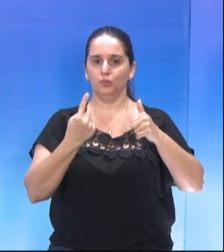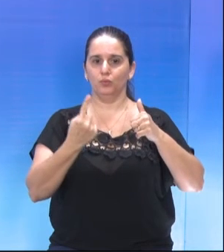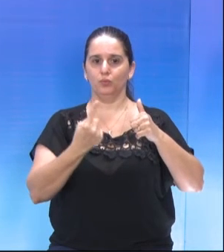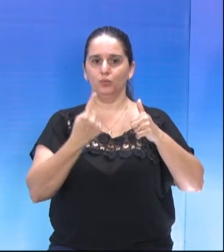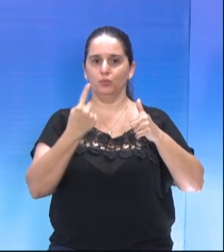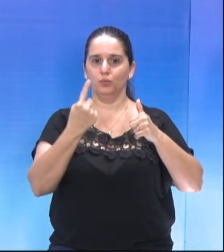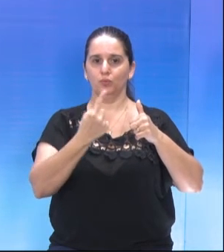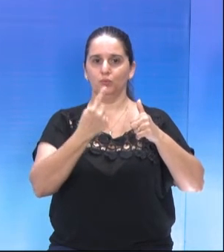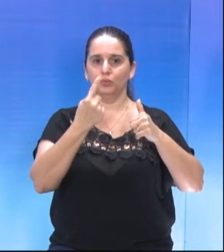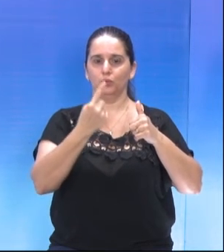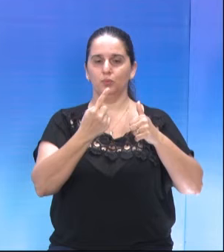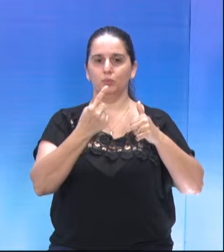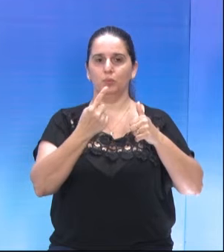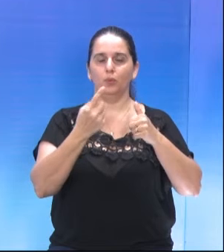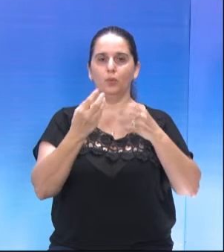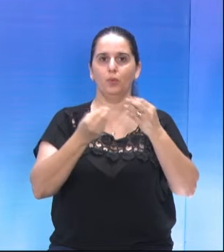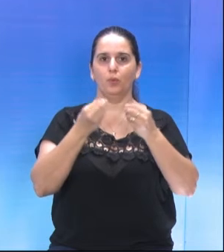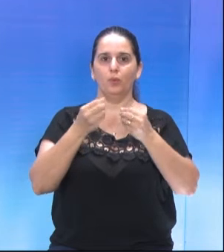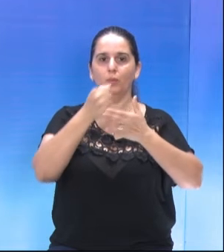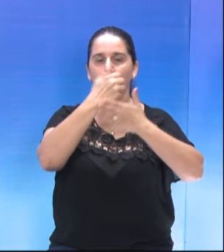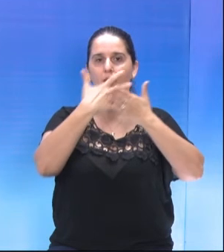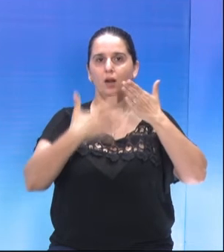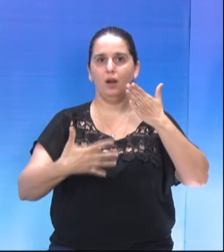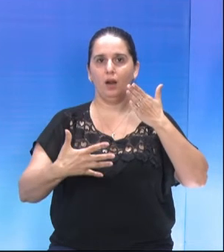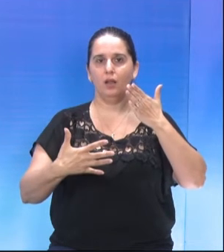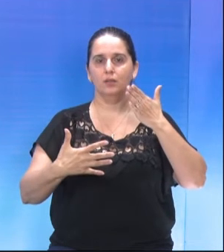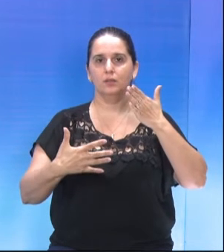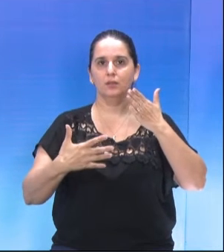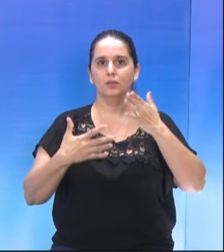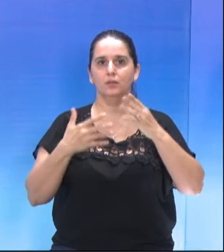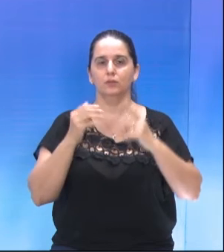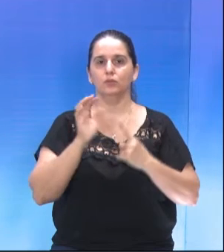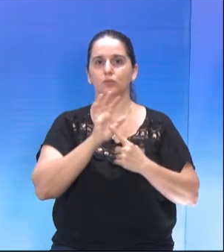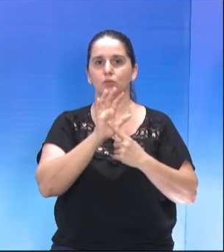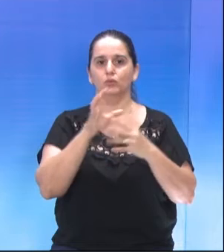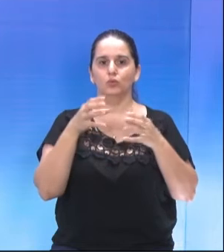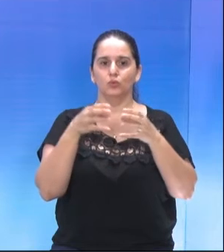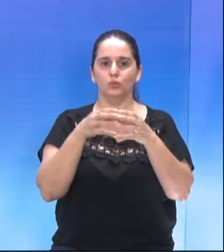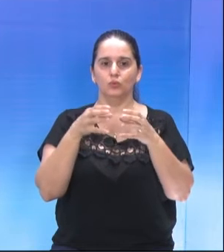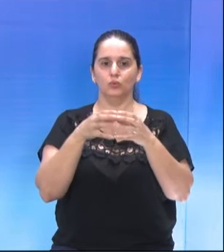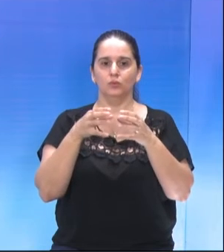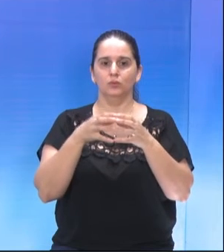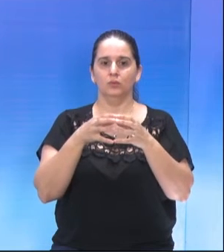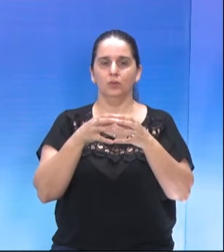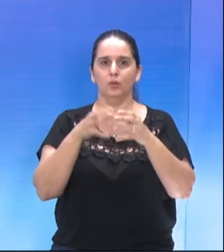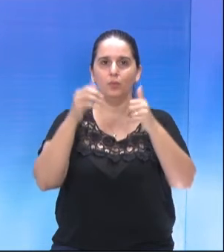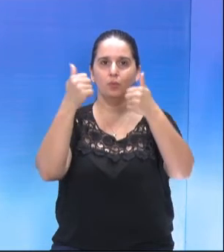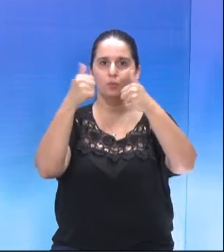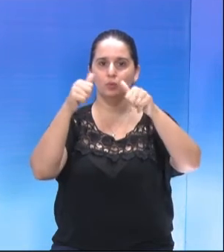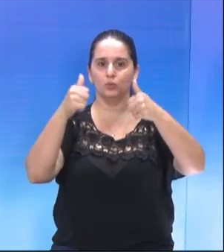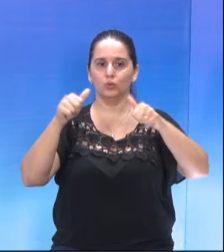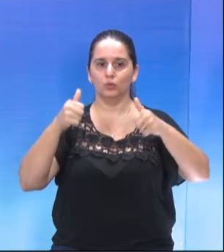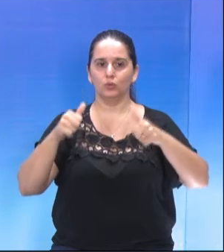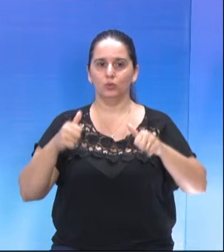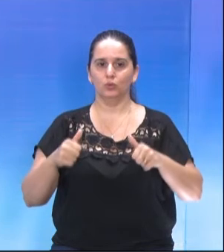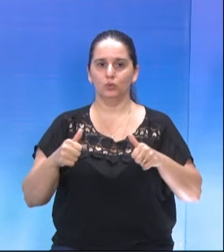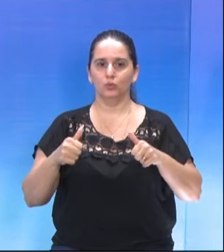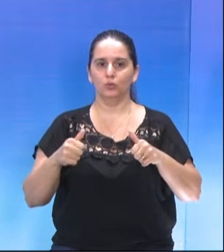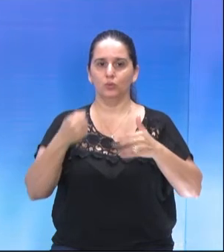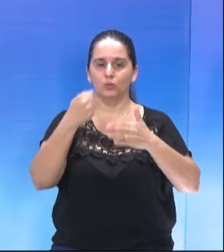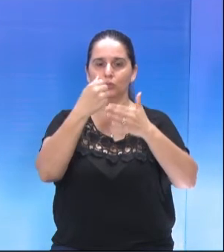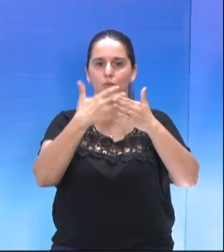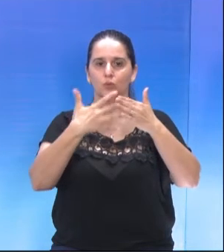obra, como nós podemos chamar e classificar, ela faz parte dentro de uma escultura. A escultura tem